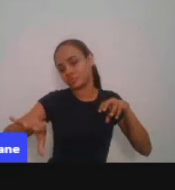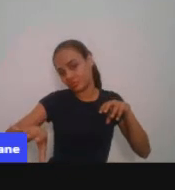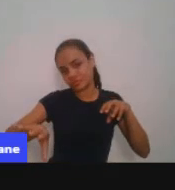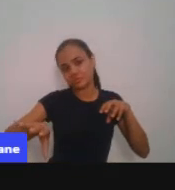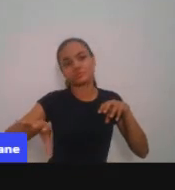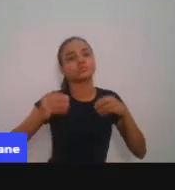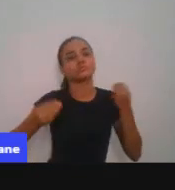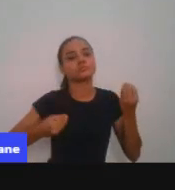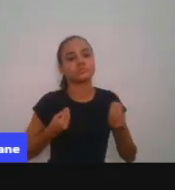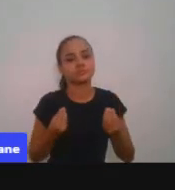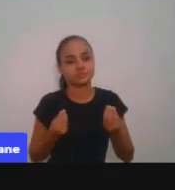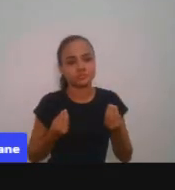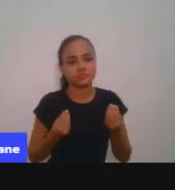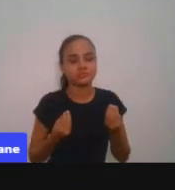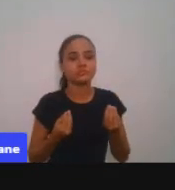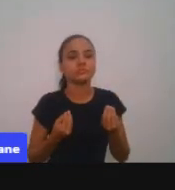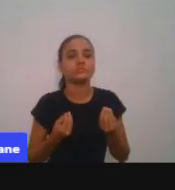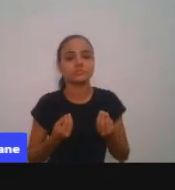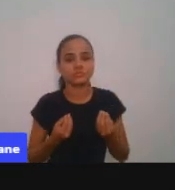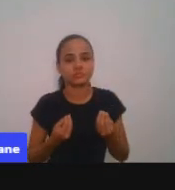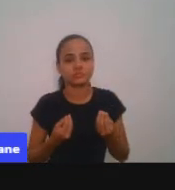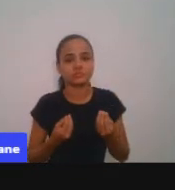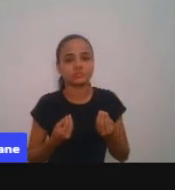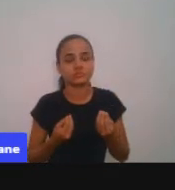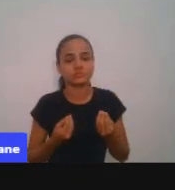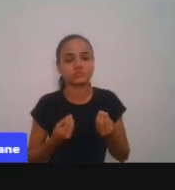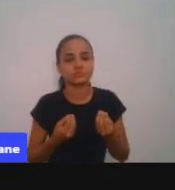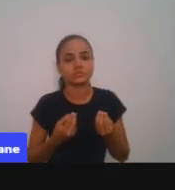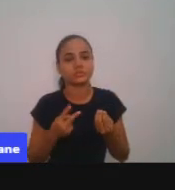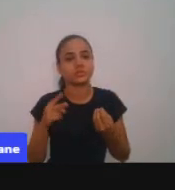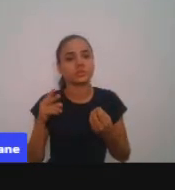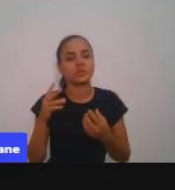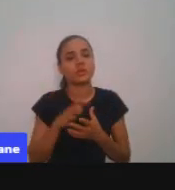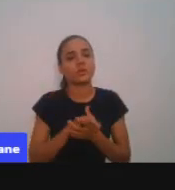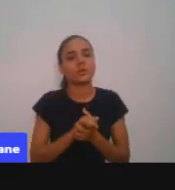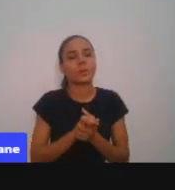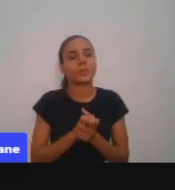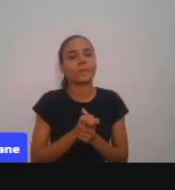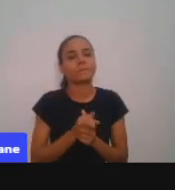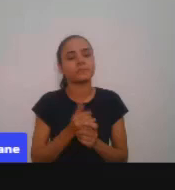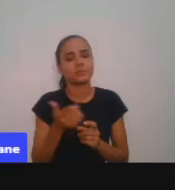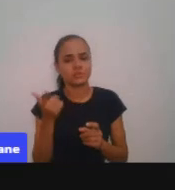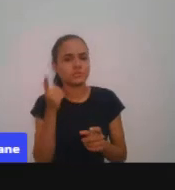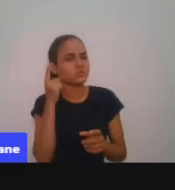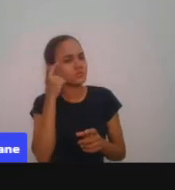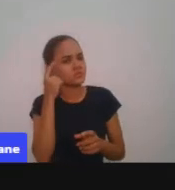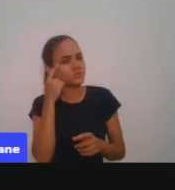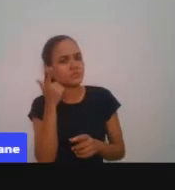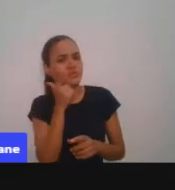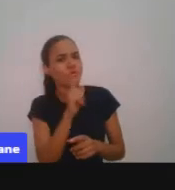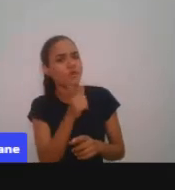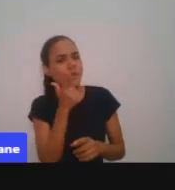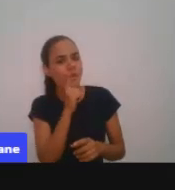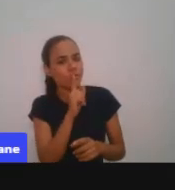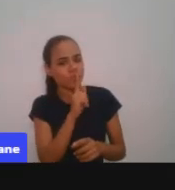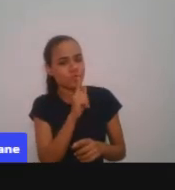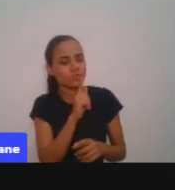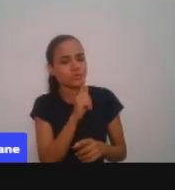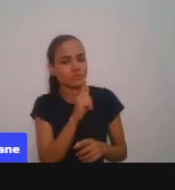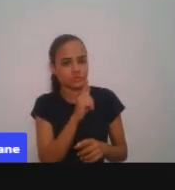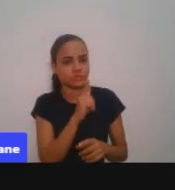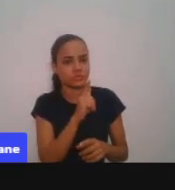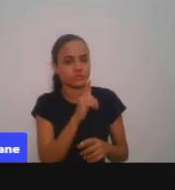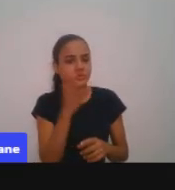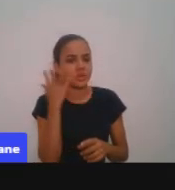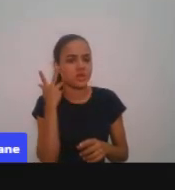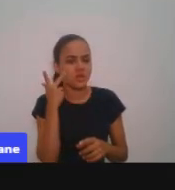gente entender dessa impossibilidade. Então, será que eu consigo deixar uma criança de 6 meses, né, na frente de uma tela por quanto